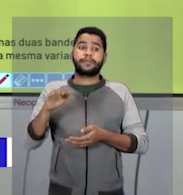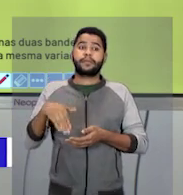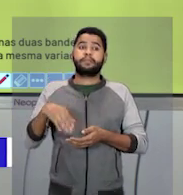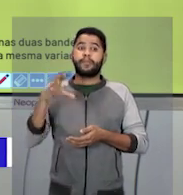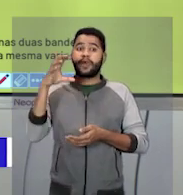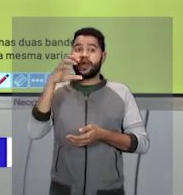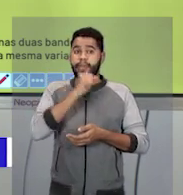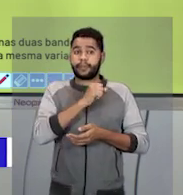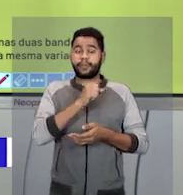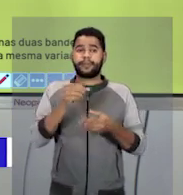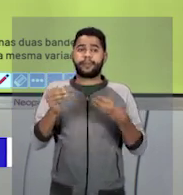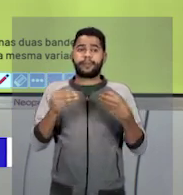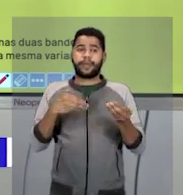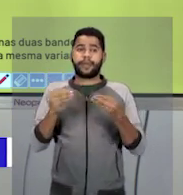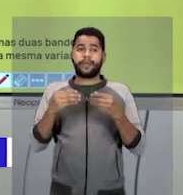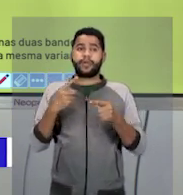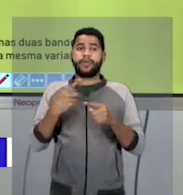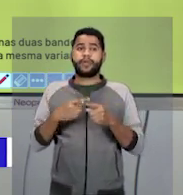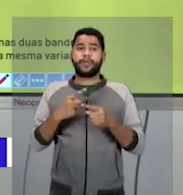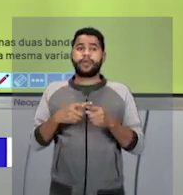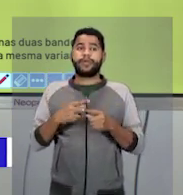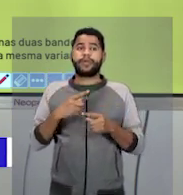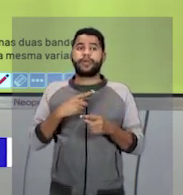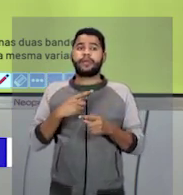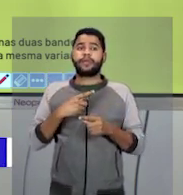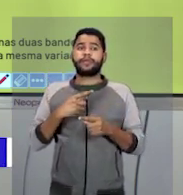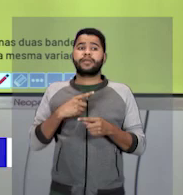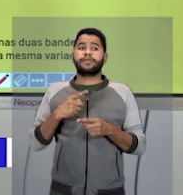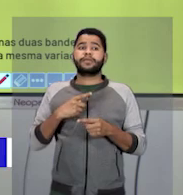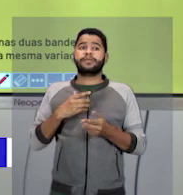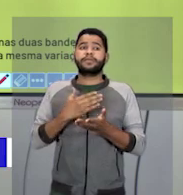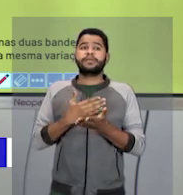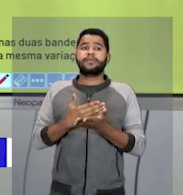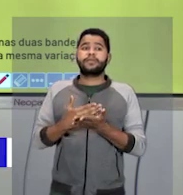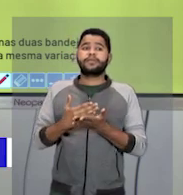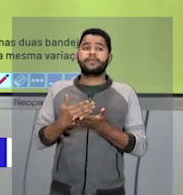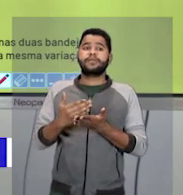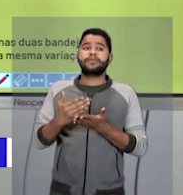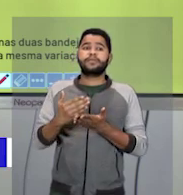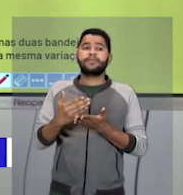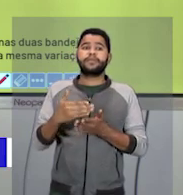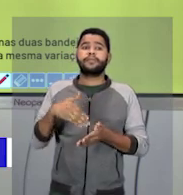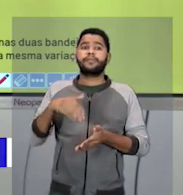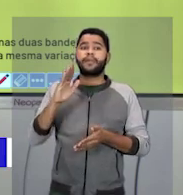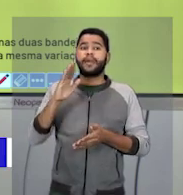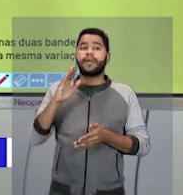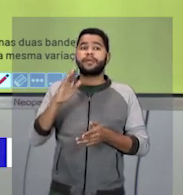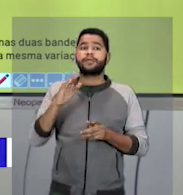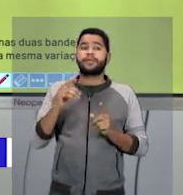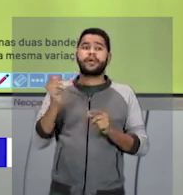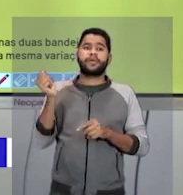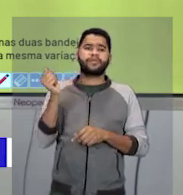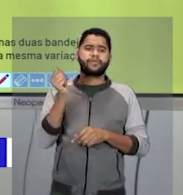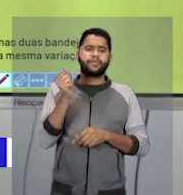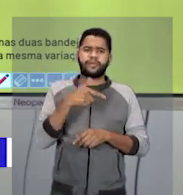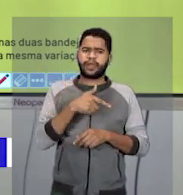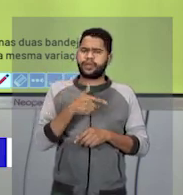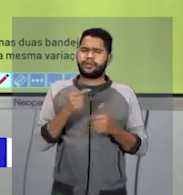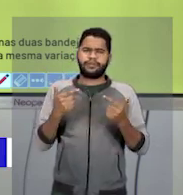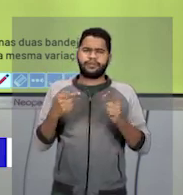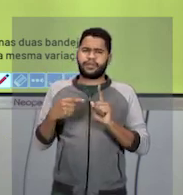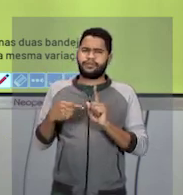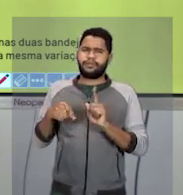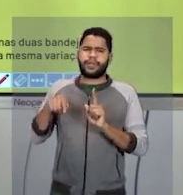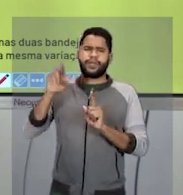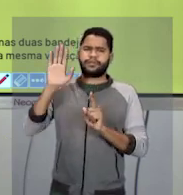Mais rapidamente na bandeja de plástico, pois ela tem uma temperatura mais alta do que a de alumínio. Ela não tem uma